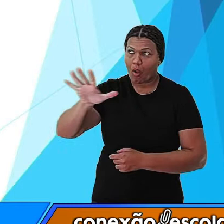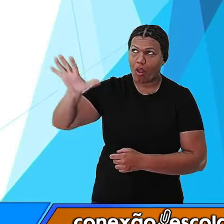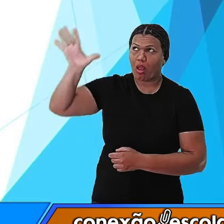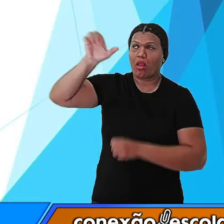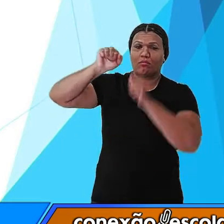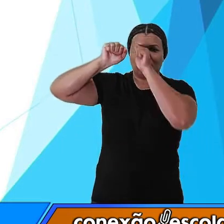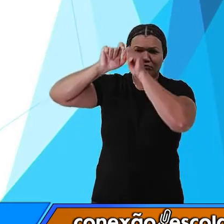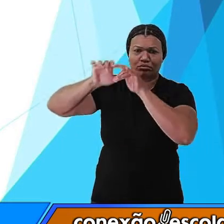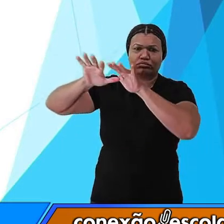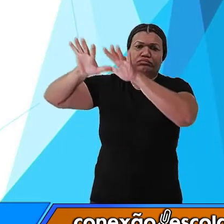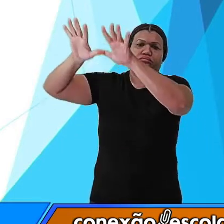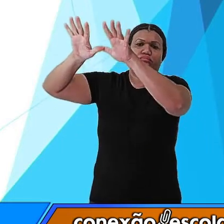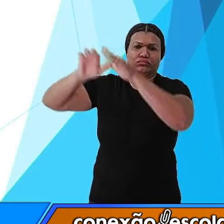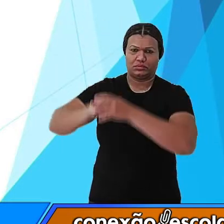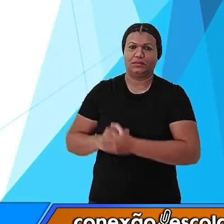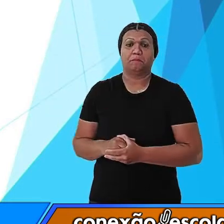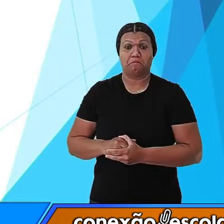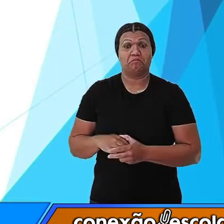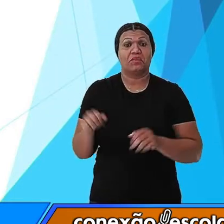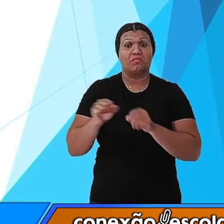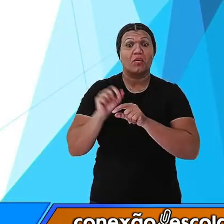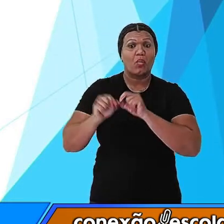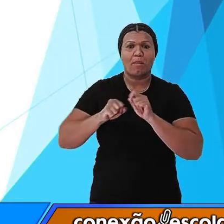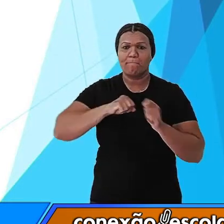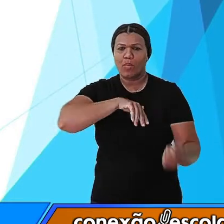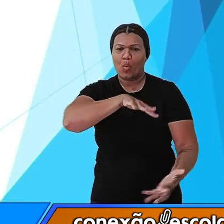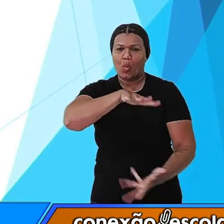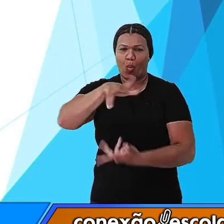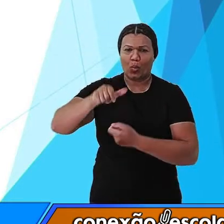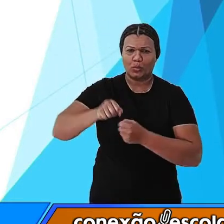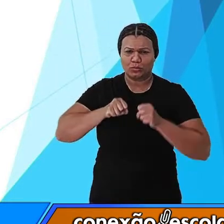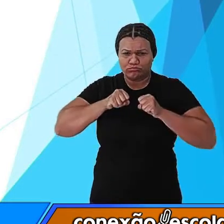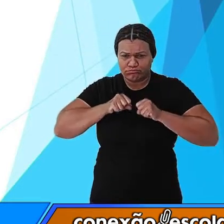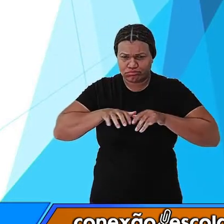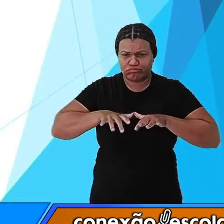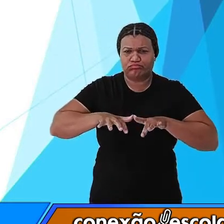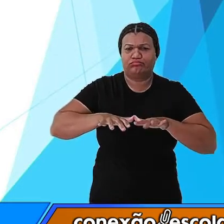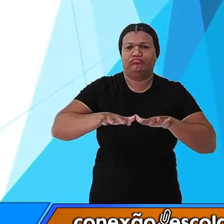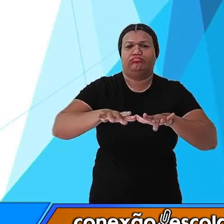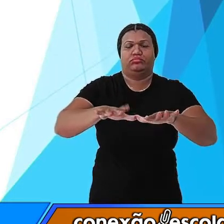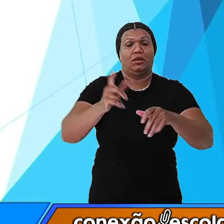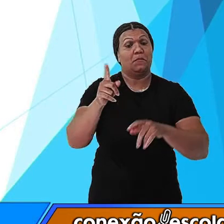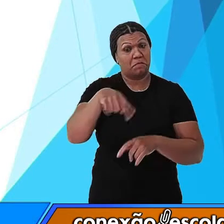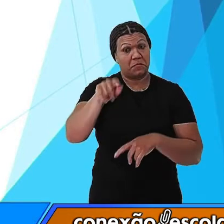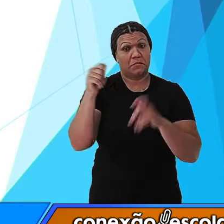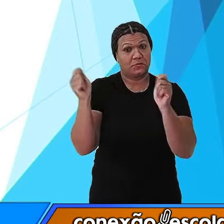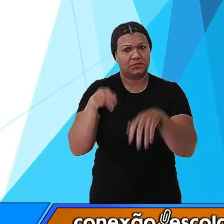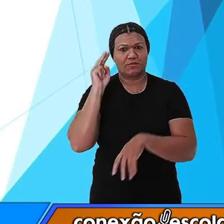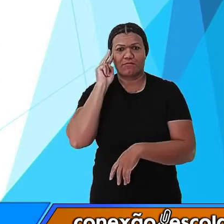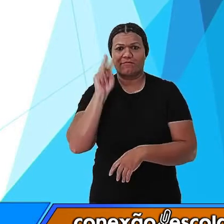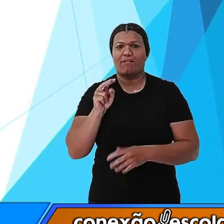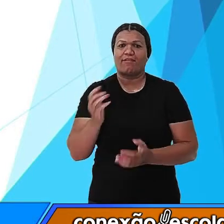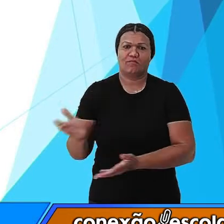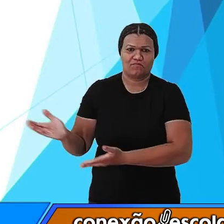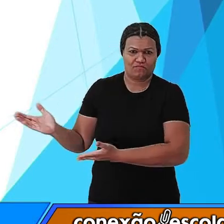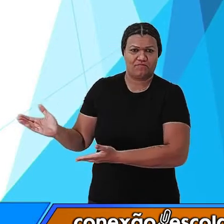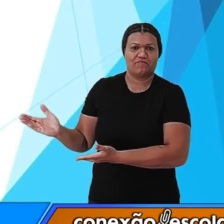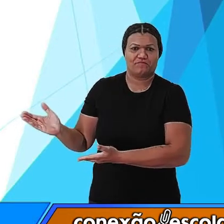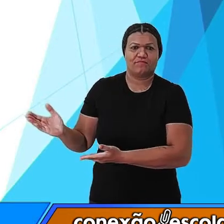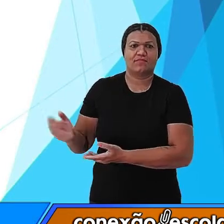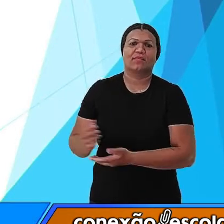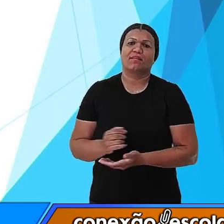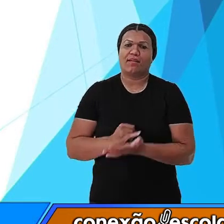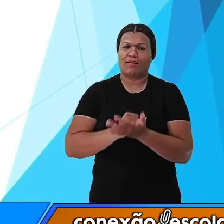que fez com que ele se difundisse, pelo mundo inteiro. Vocês podem ver aí nessa imagem a evolução